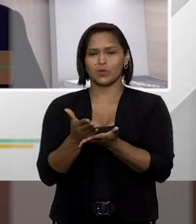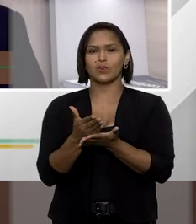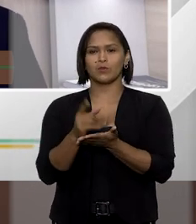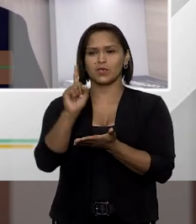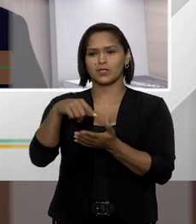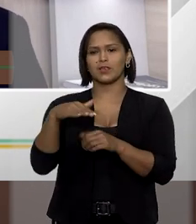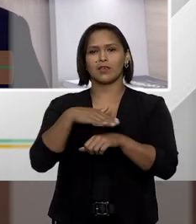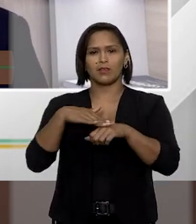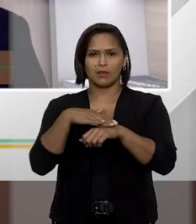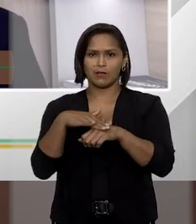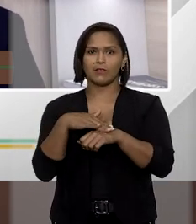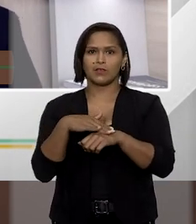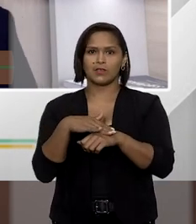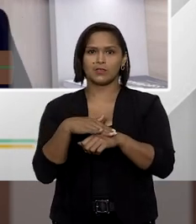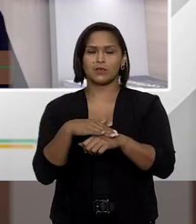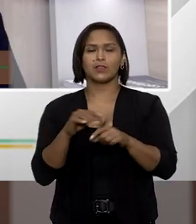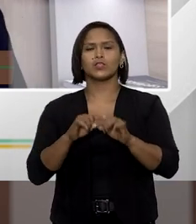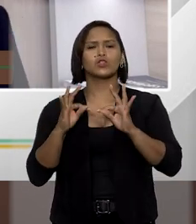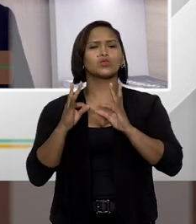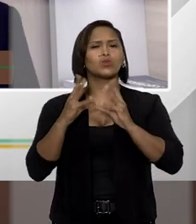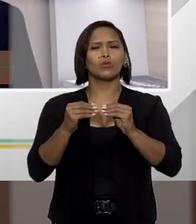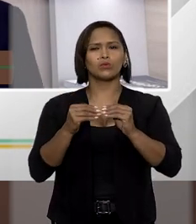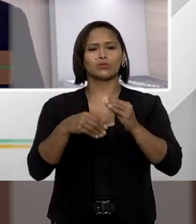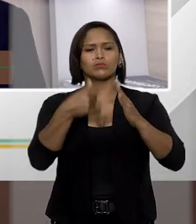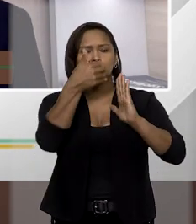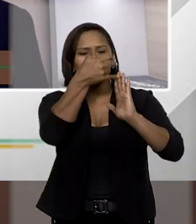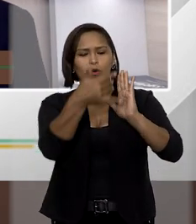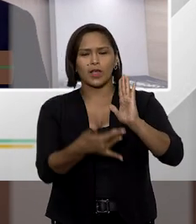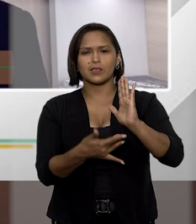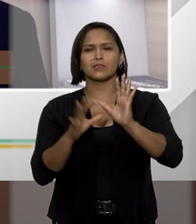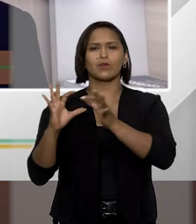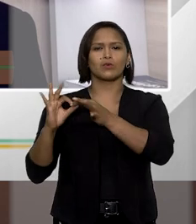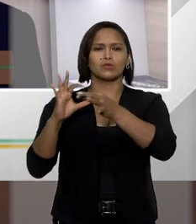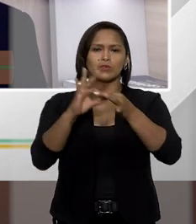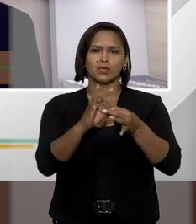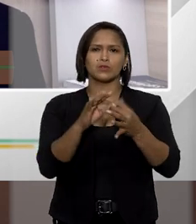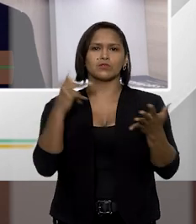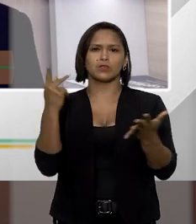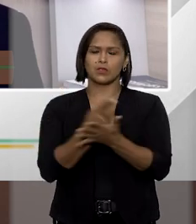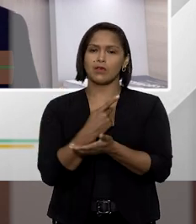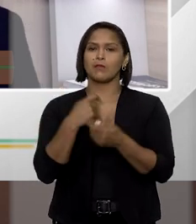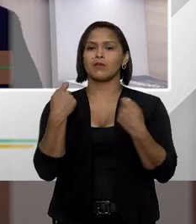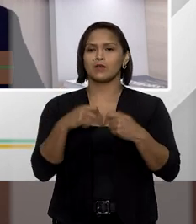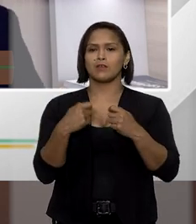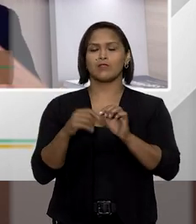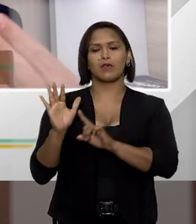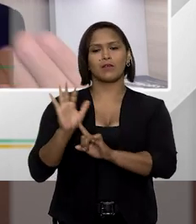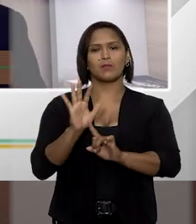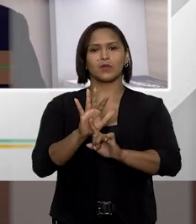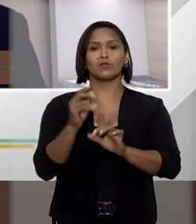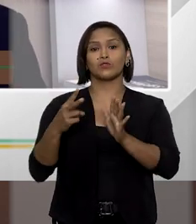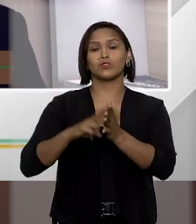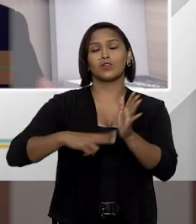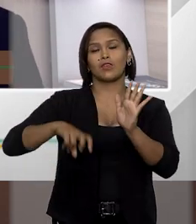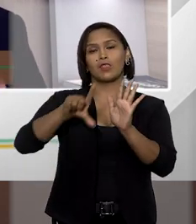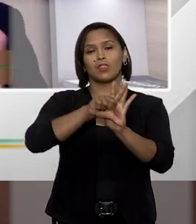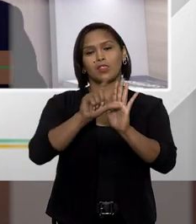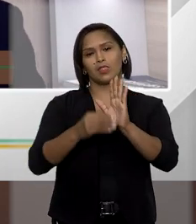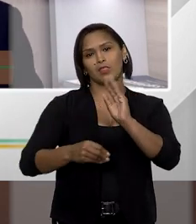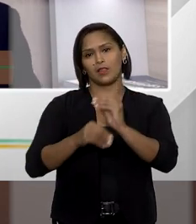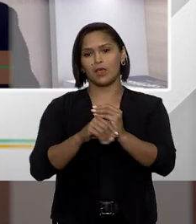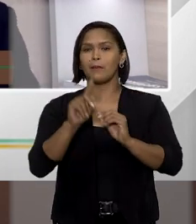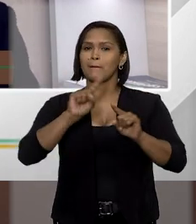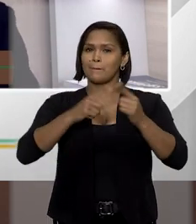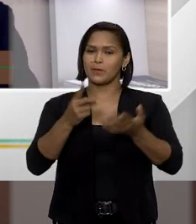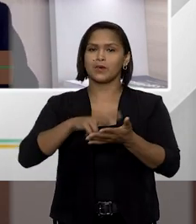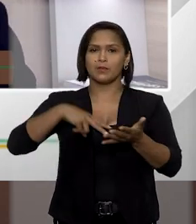começo aqui da nossa entrevista. Todo esse complexo de fatos é que vai repercutir na sanção, mas ela